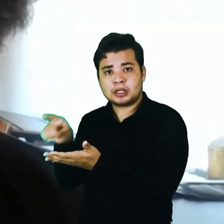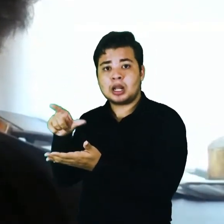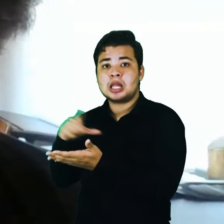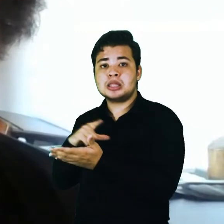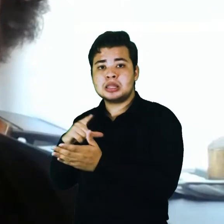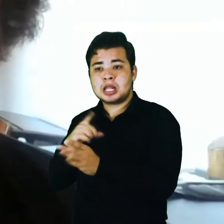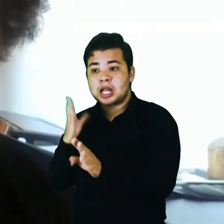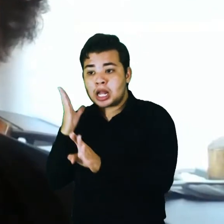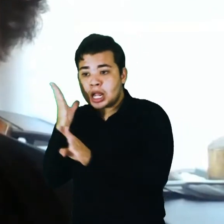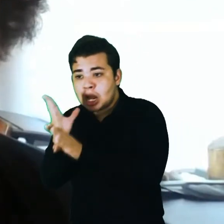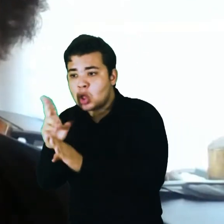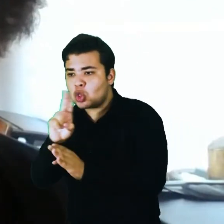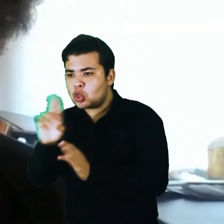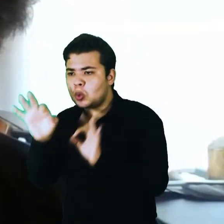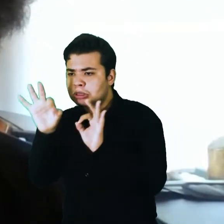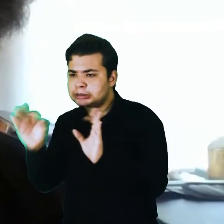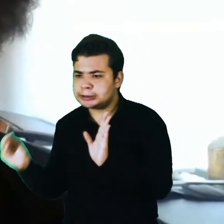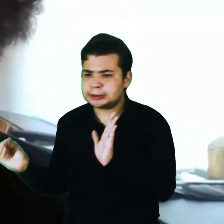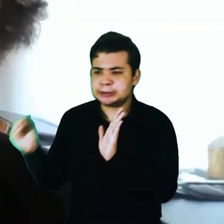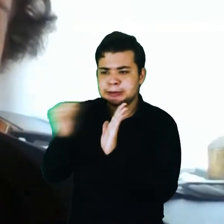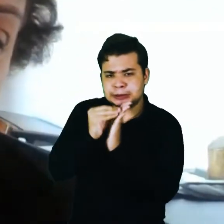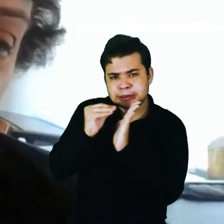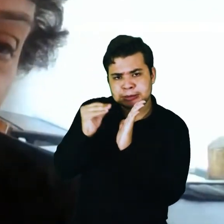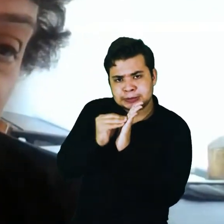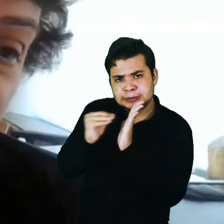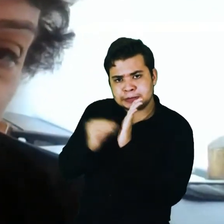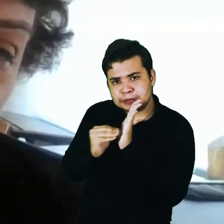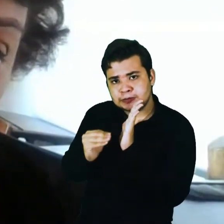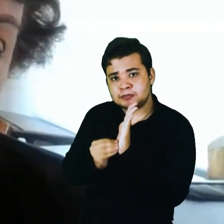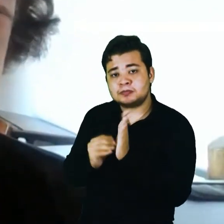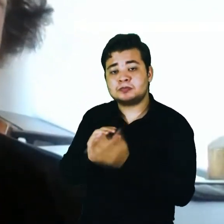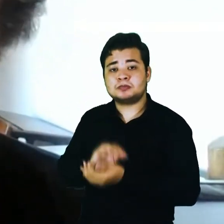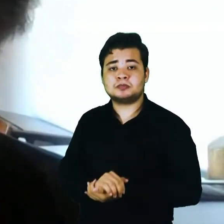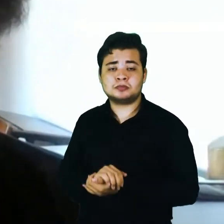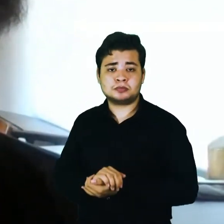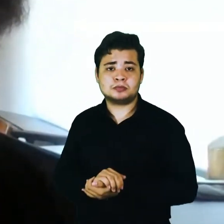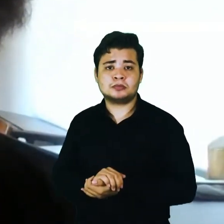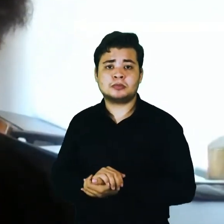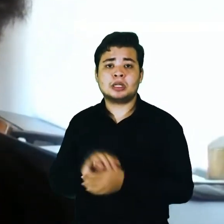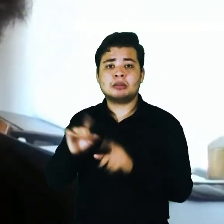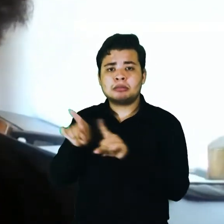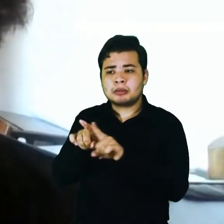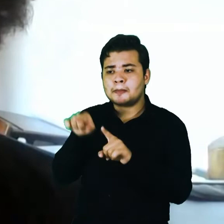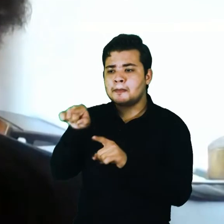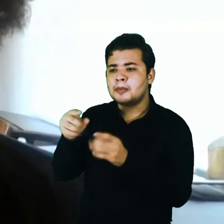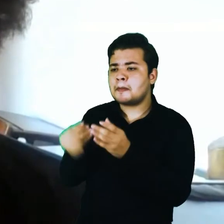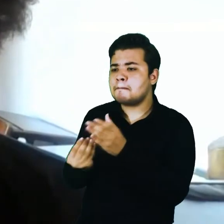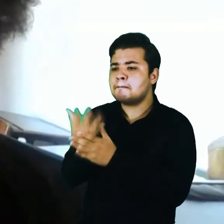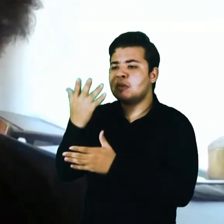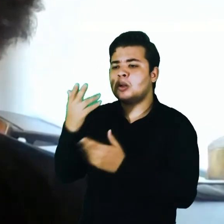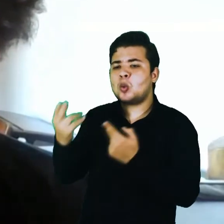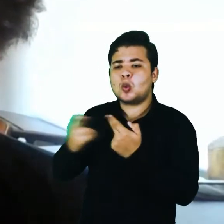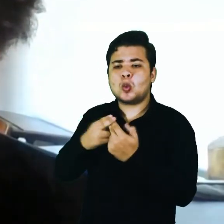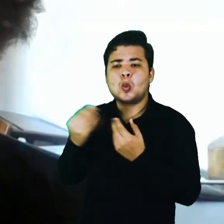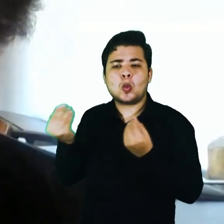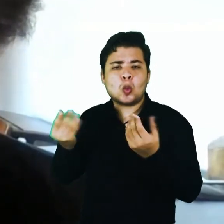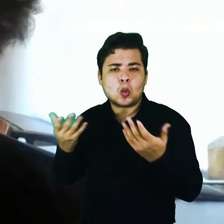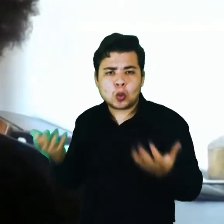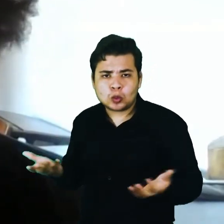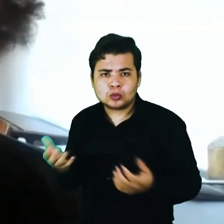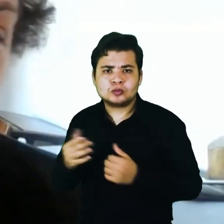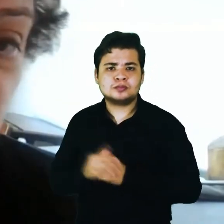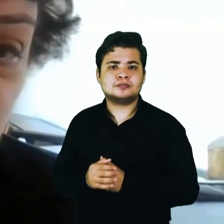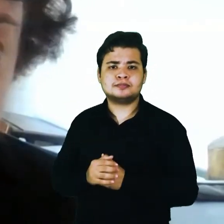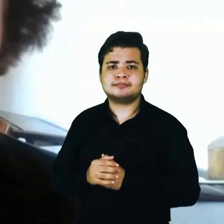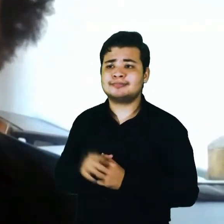dar uma correta identificação para aquela planta e a sua utilização posterior, né?